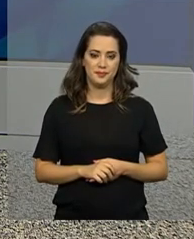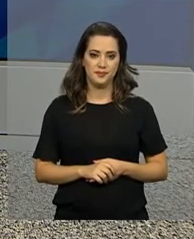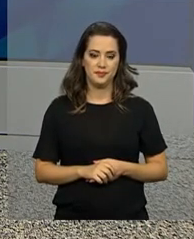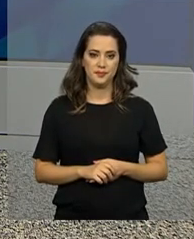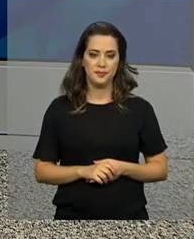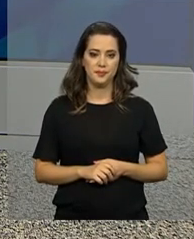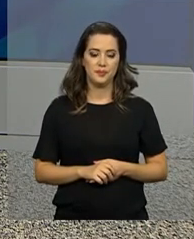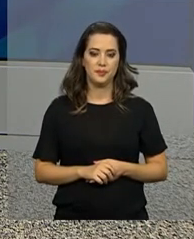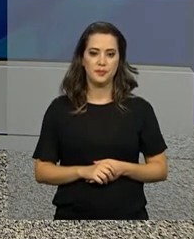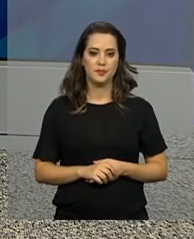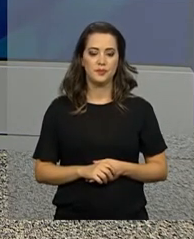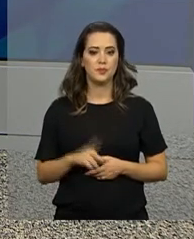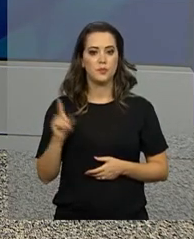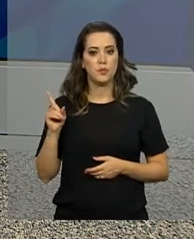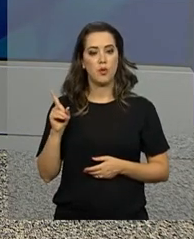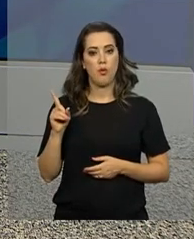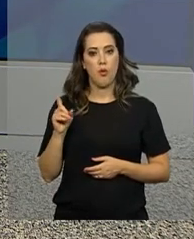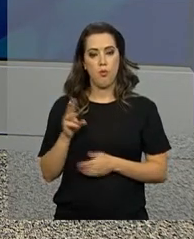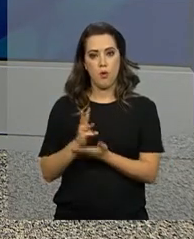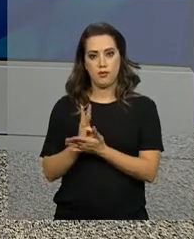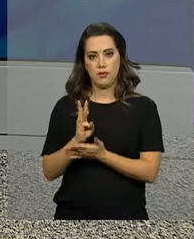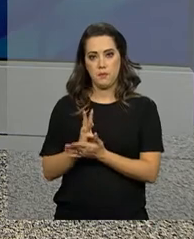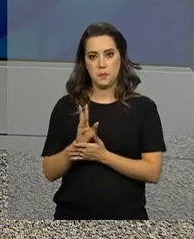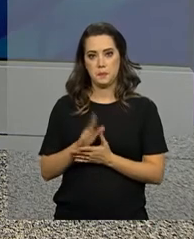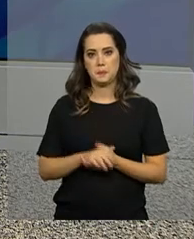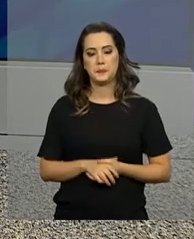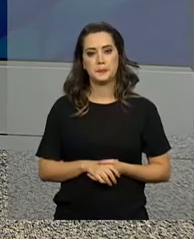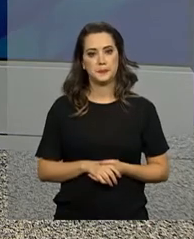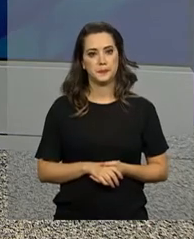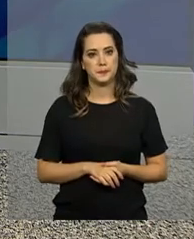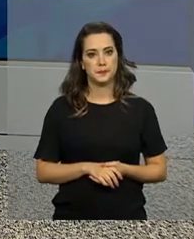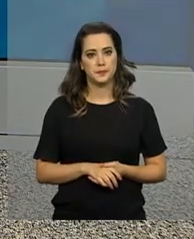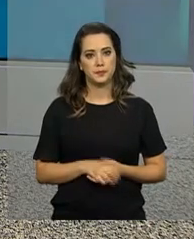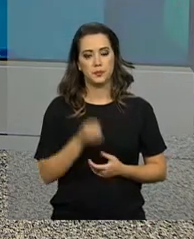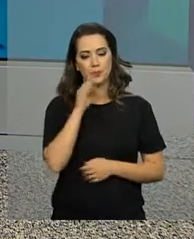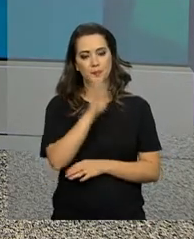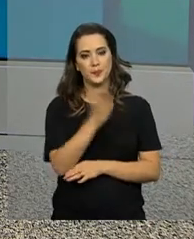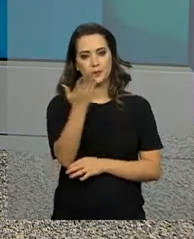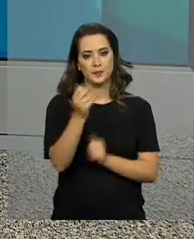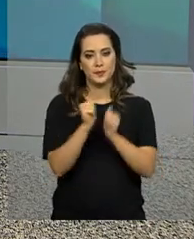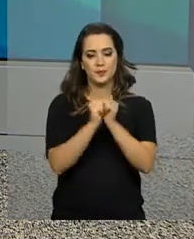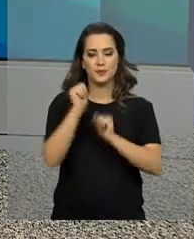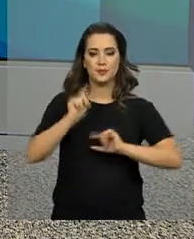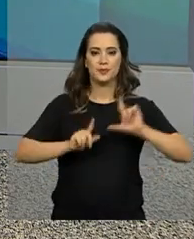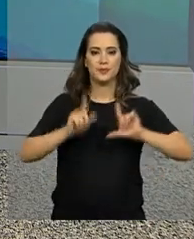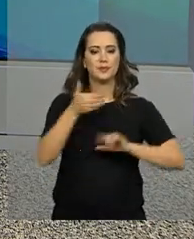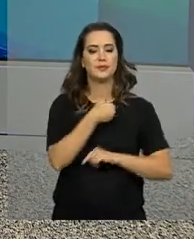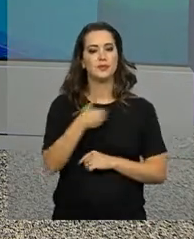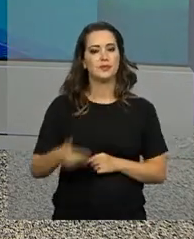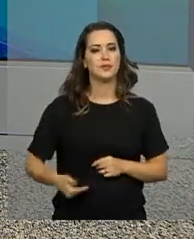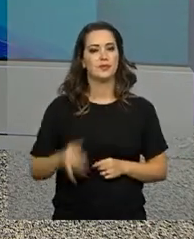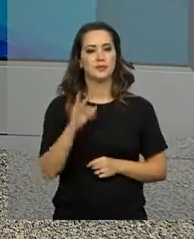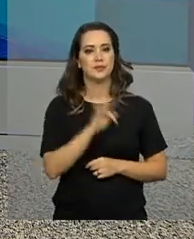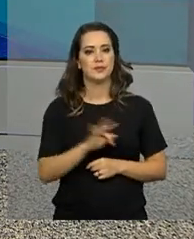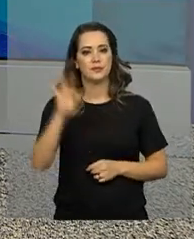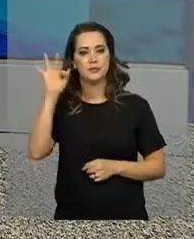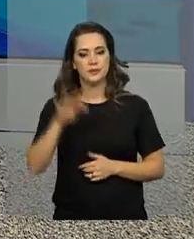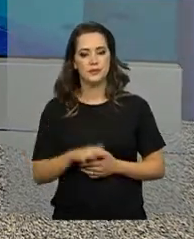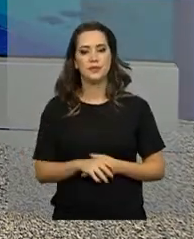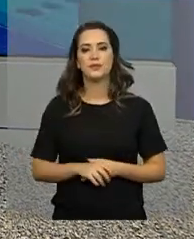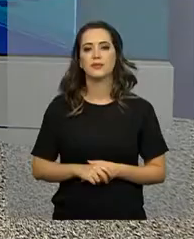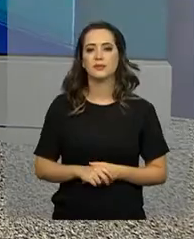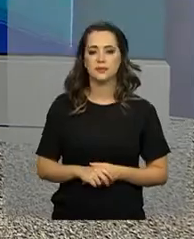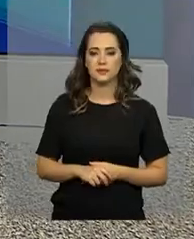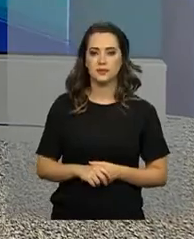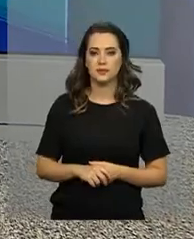-9359-5084. Uma boa tarde para você e continue com a gente aqui na NBR, TV do